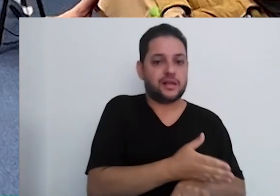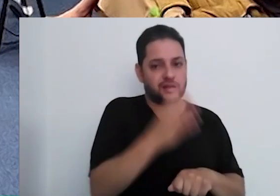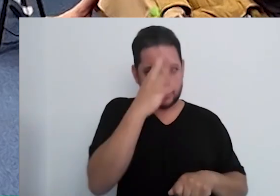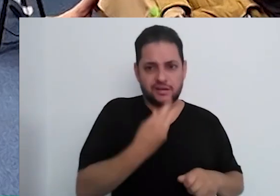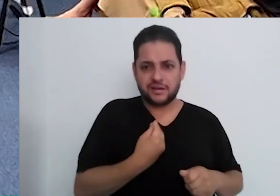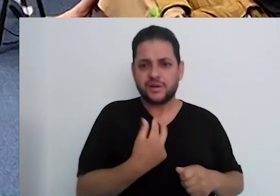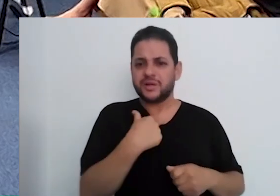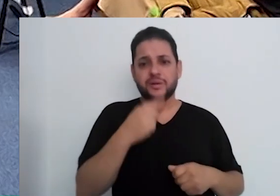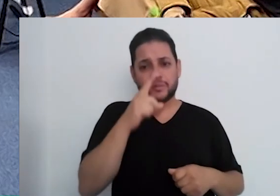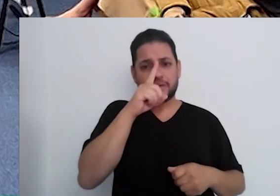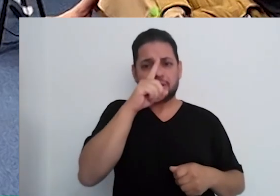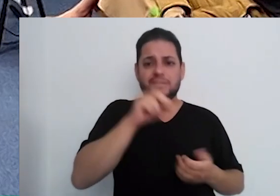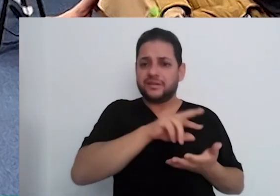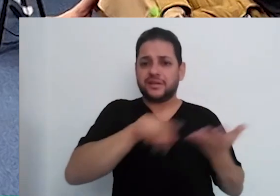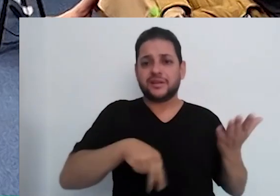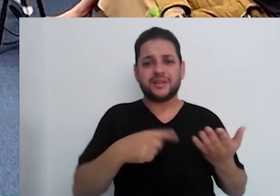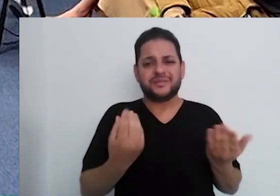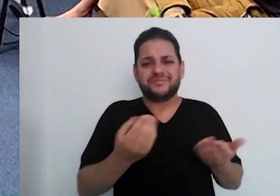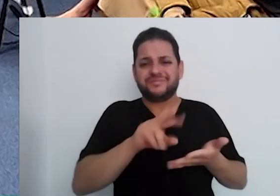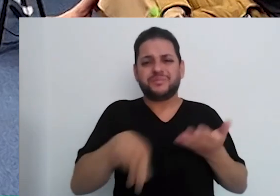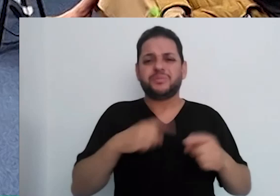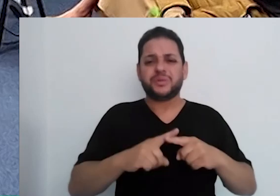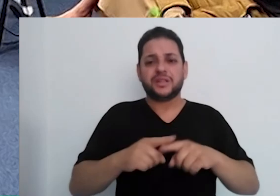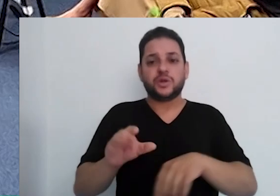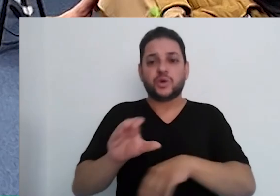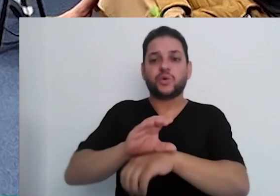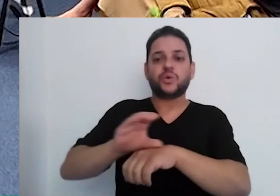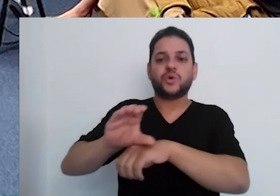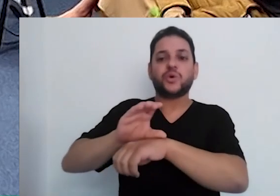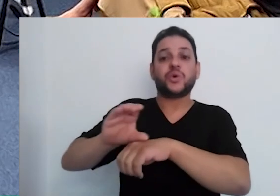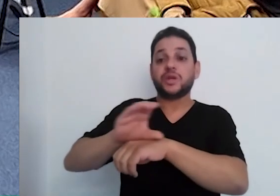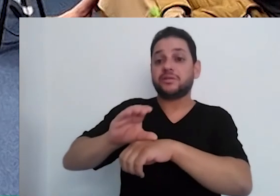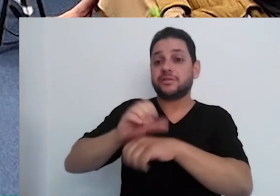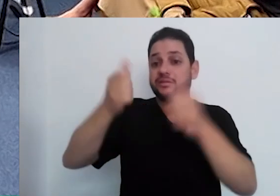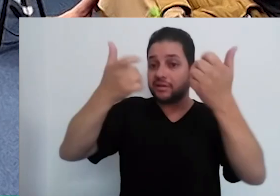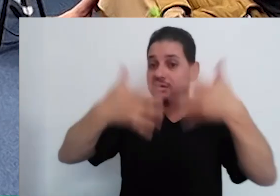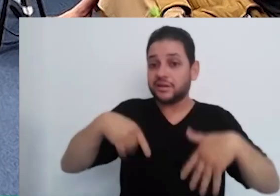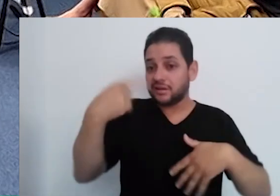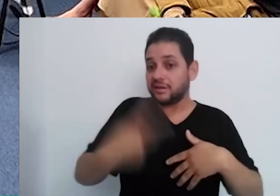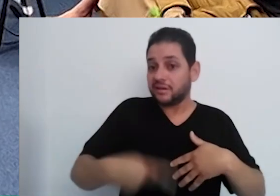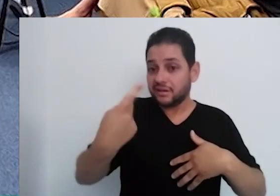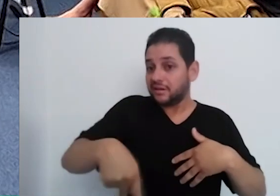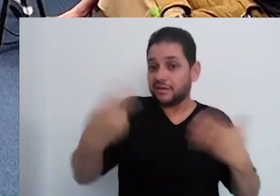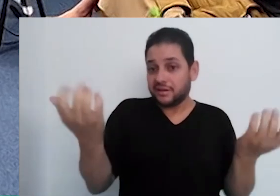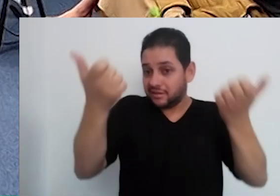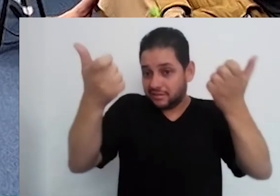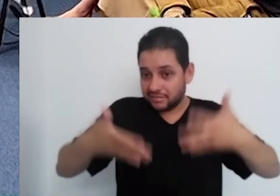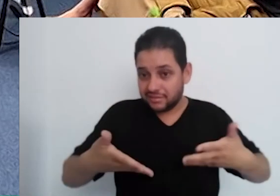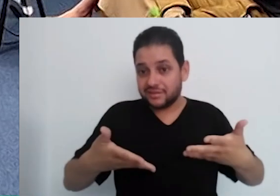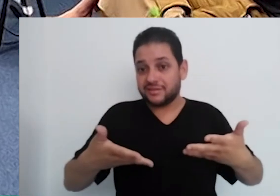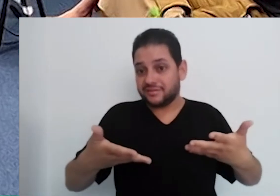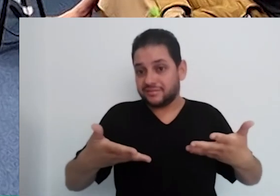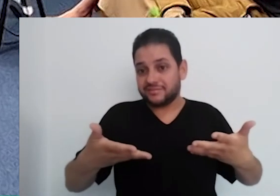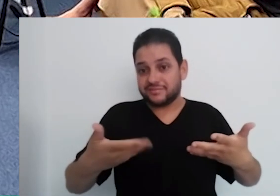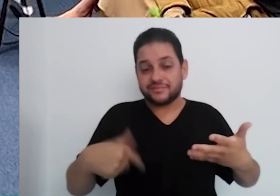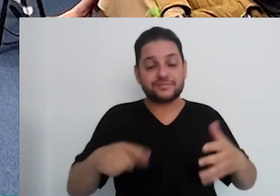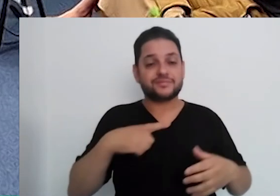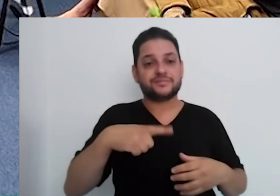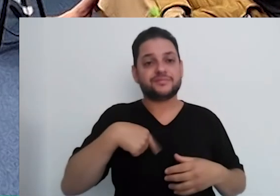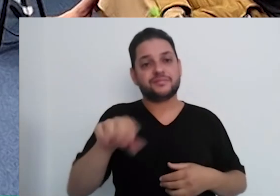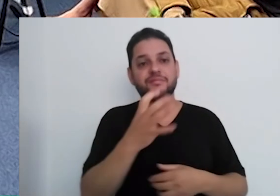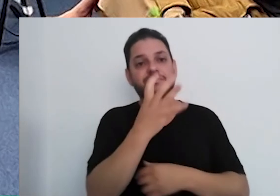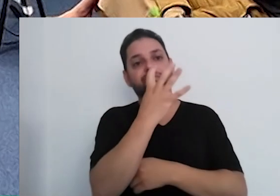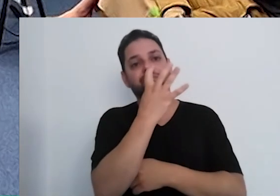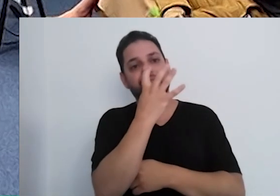pode por que a constituição diz como é que é o nosso estado aqui então uma das coisas que eu mais assim fiquei eh admirada mesmo no Cri me